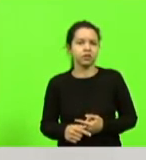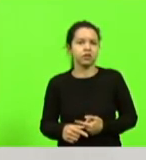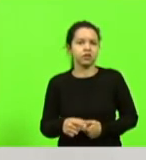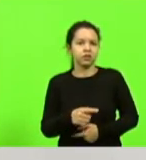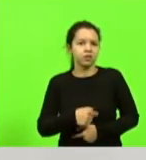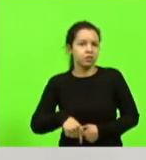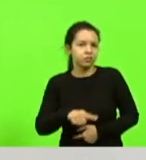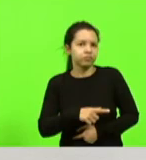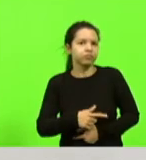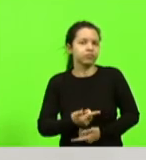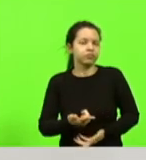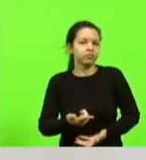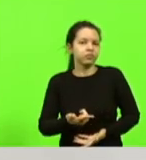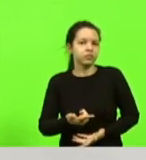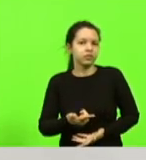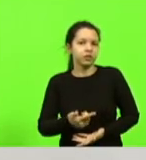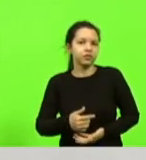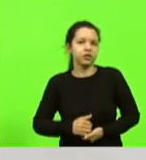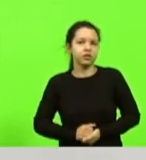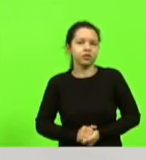deputados, perturbando.